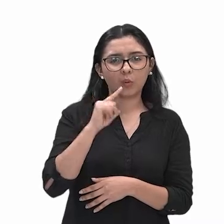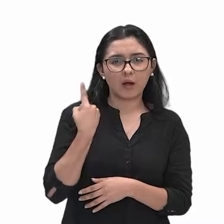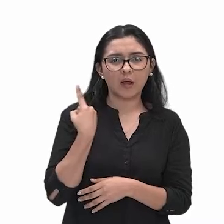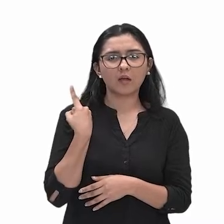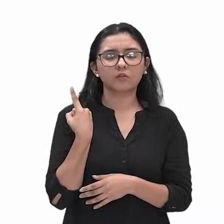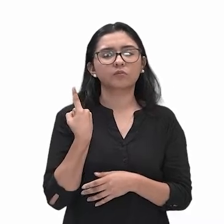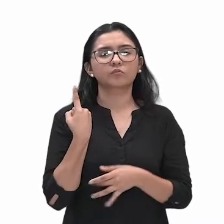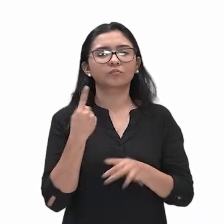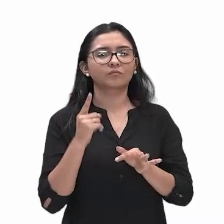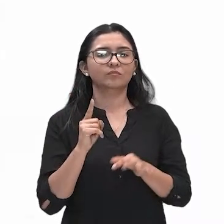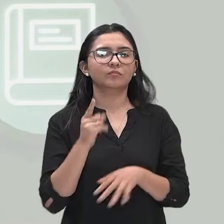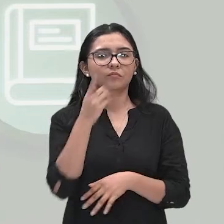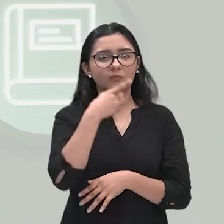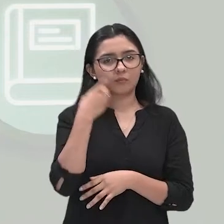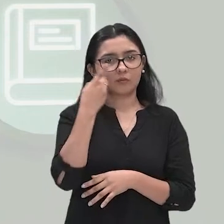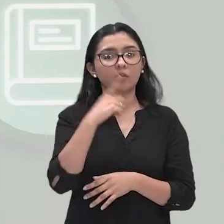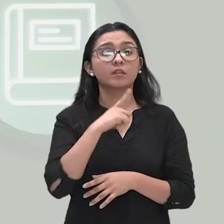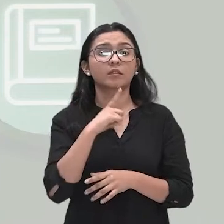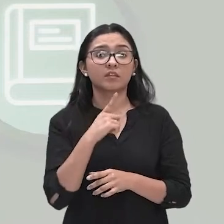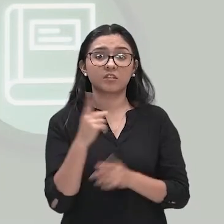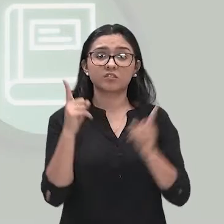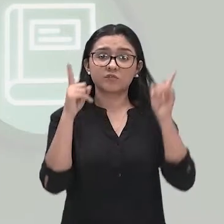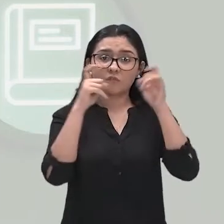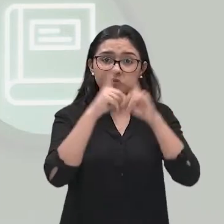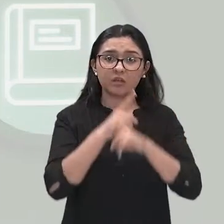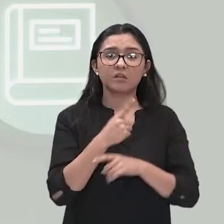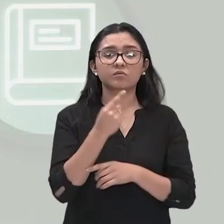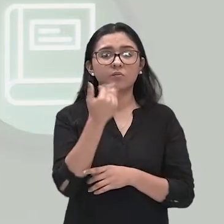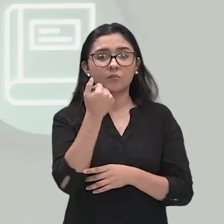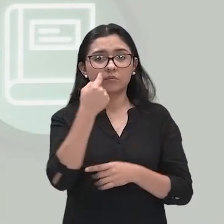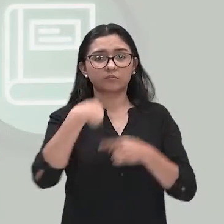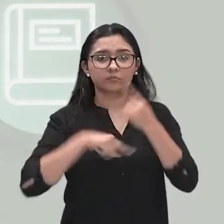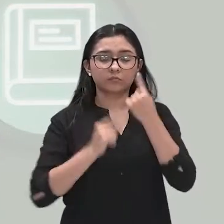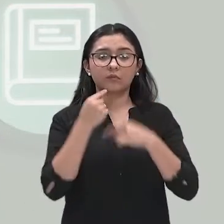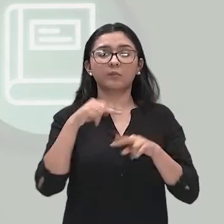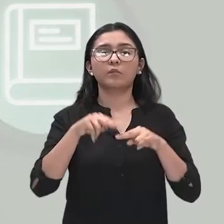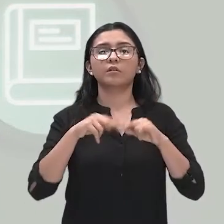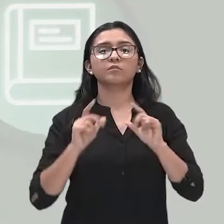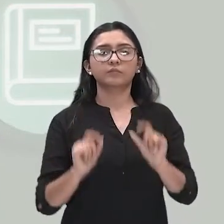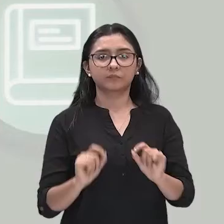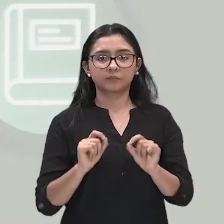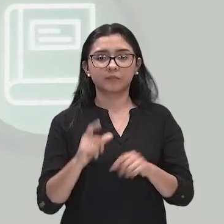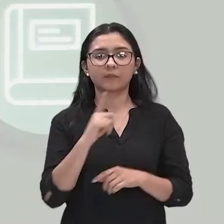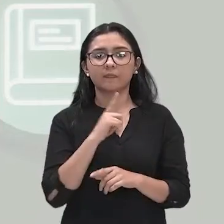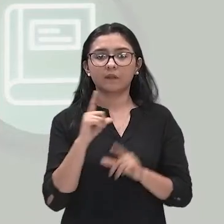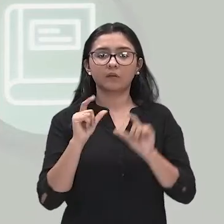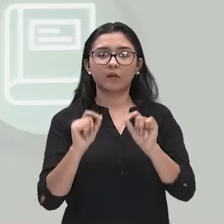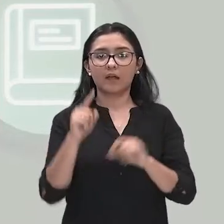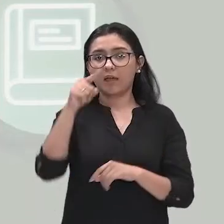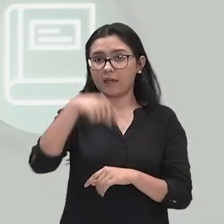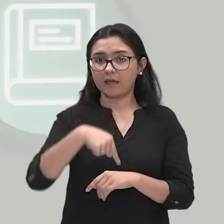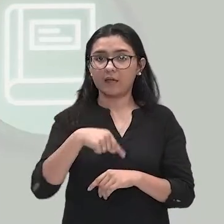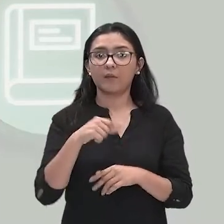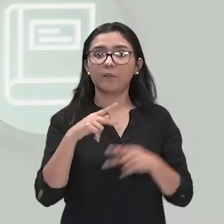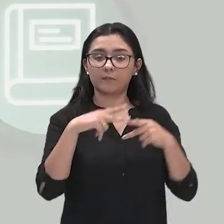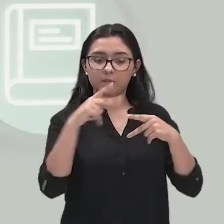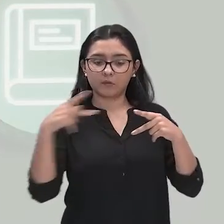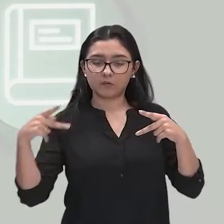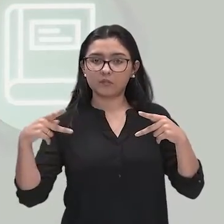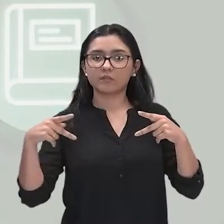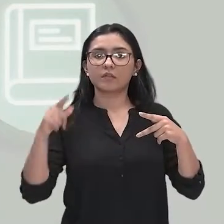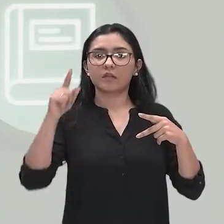semana, têm dificuldade de digestão, justamente porque, né, trata-se de uma proteína, né,